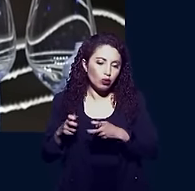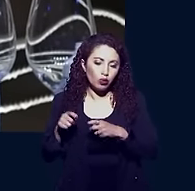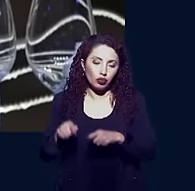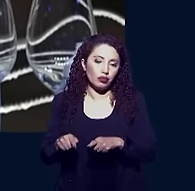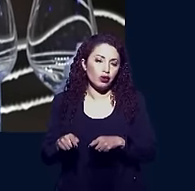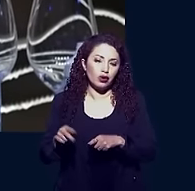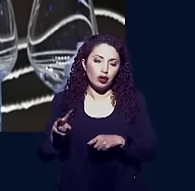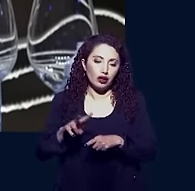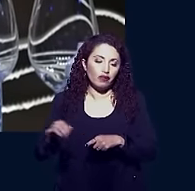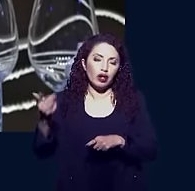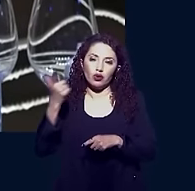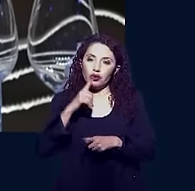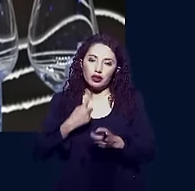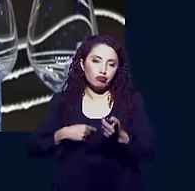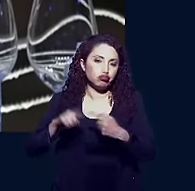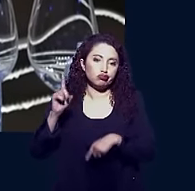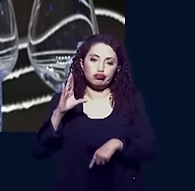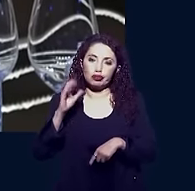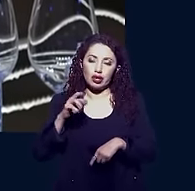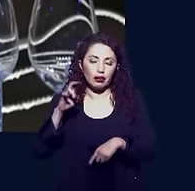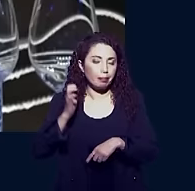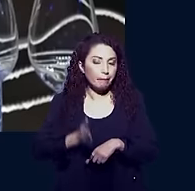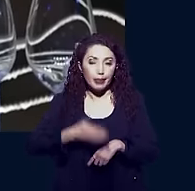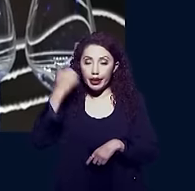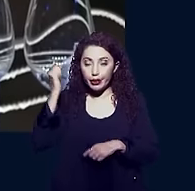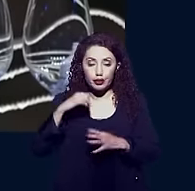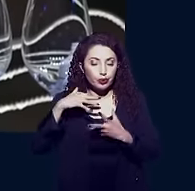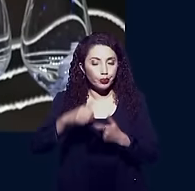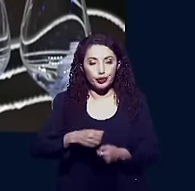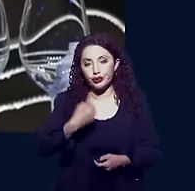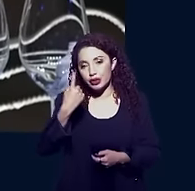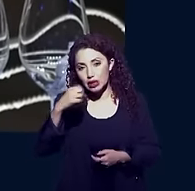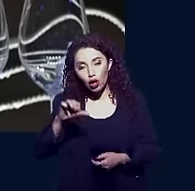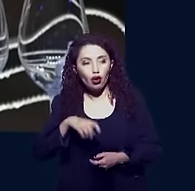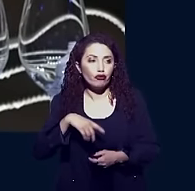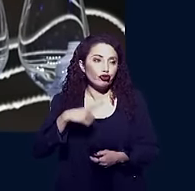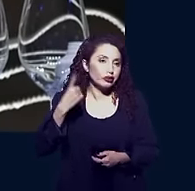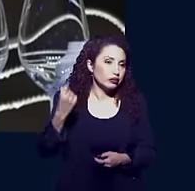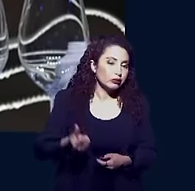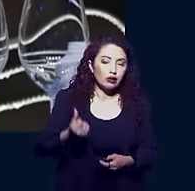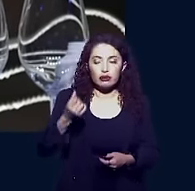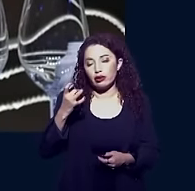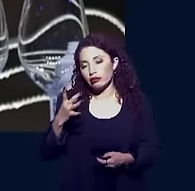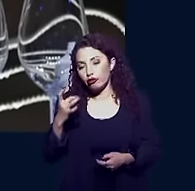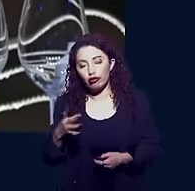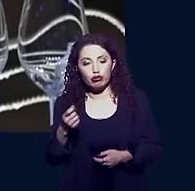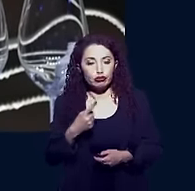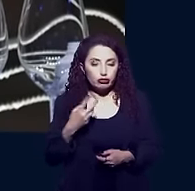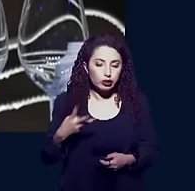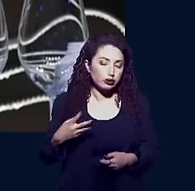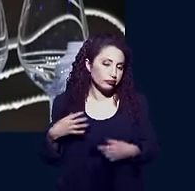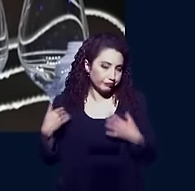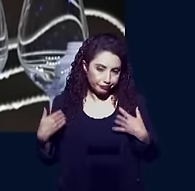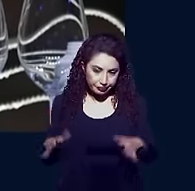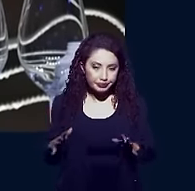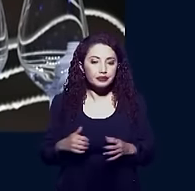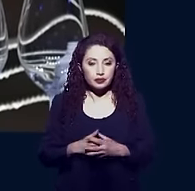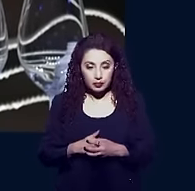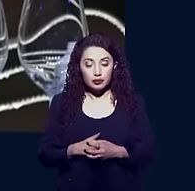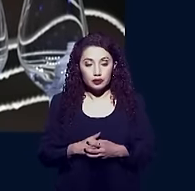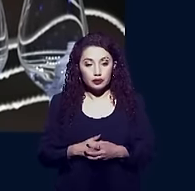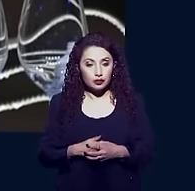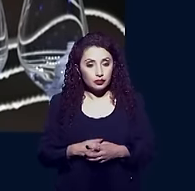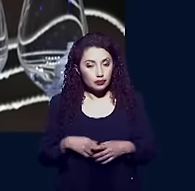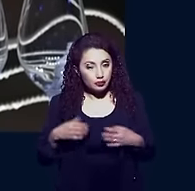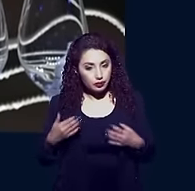o disparado melhor Carry do mundo com 19 com 16 com 15 com 14 com 13 quando você começa a a a